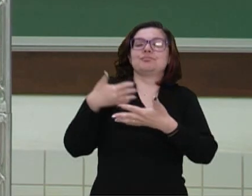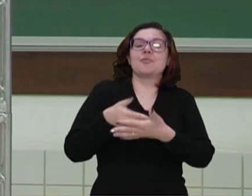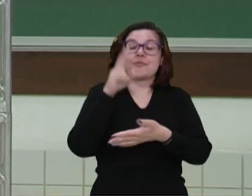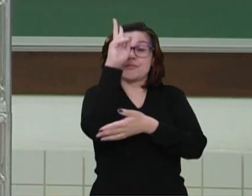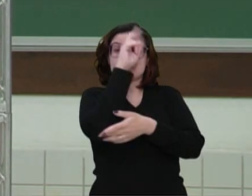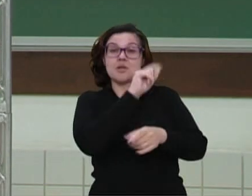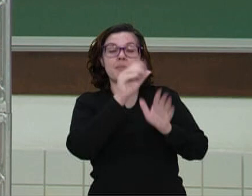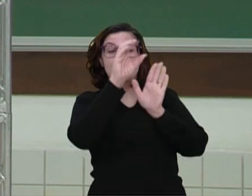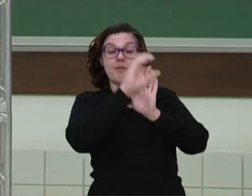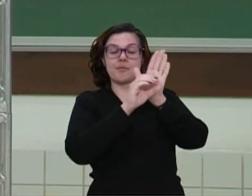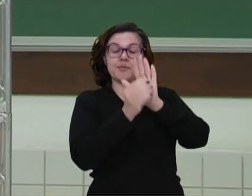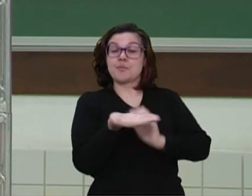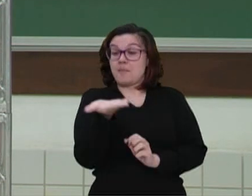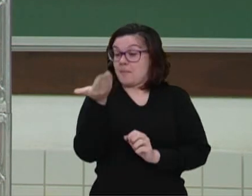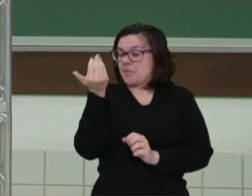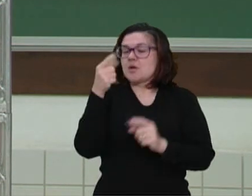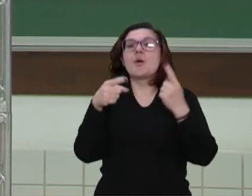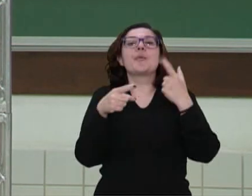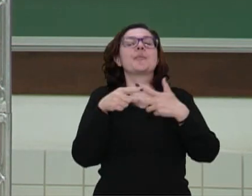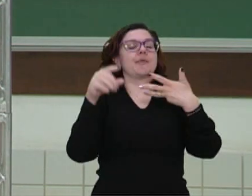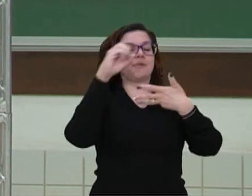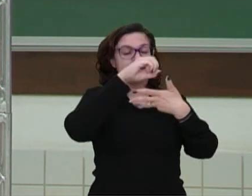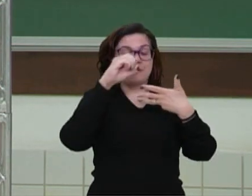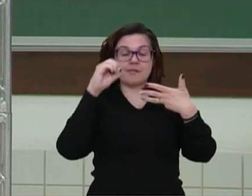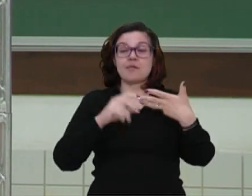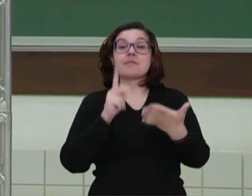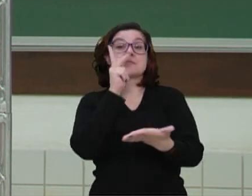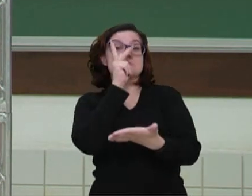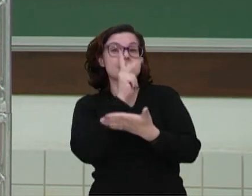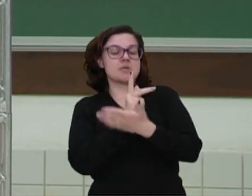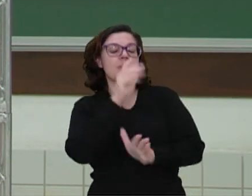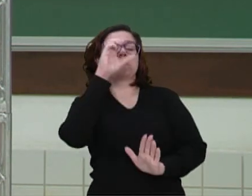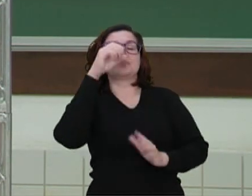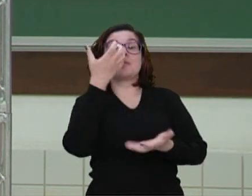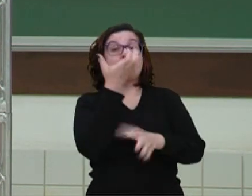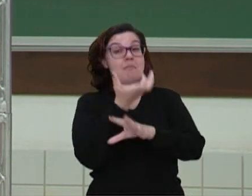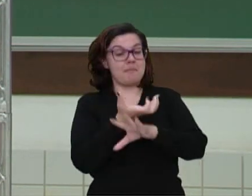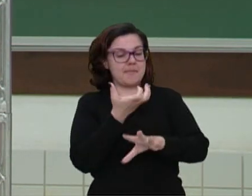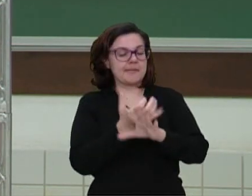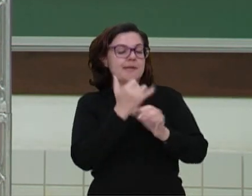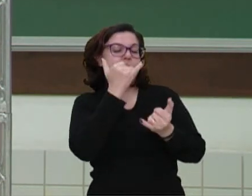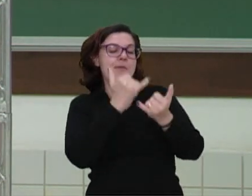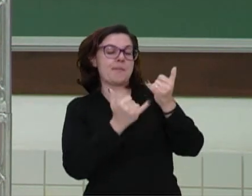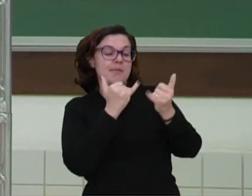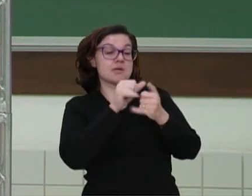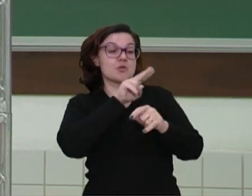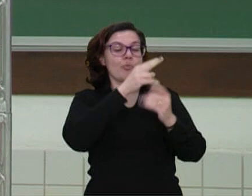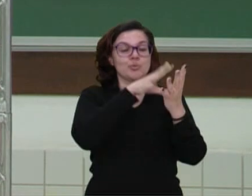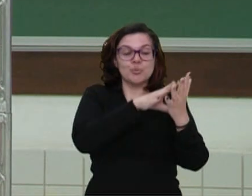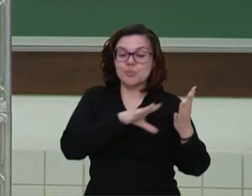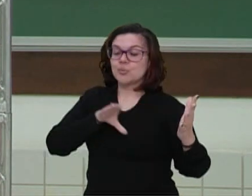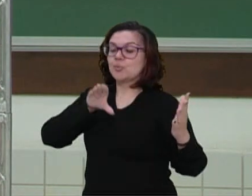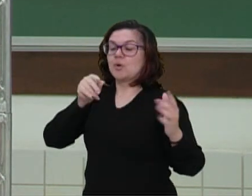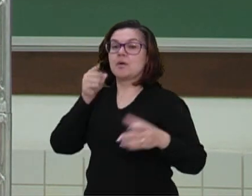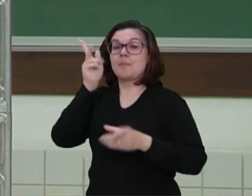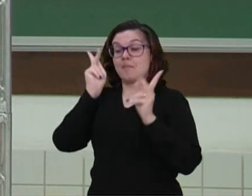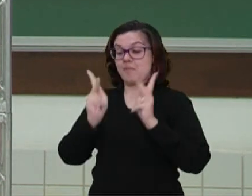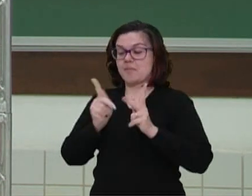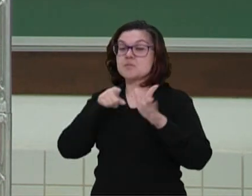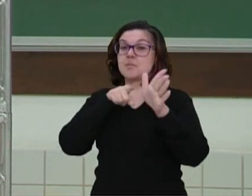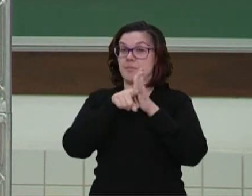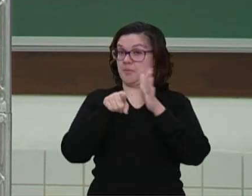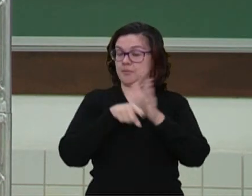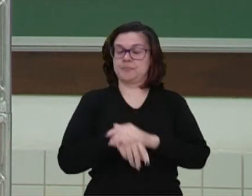revisar aqueles conteúdos anteriores, porque o Enem gosta de cobrar conteúdos semelhantes ou referentes dentro de uma mesma